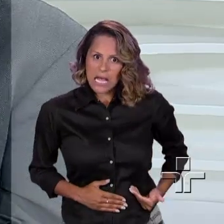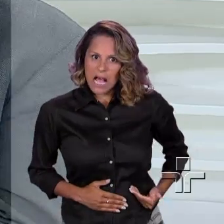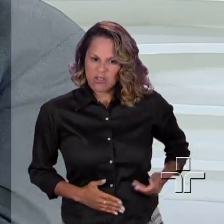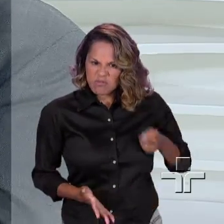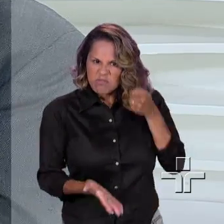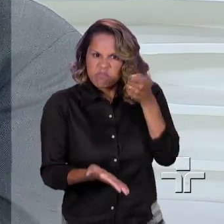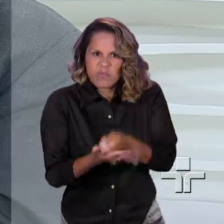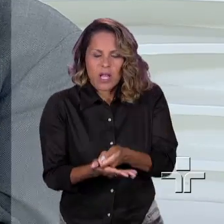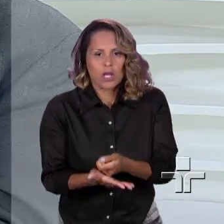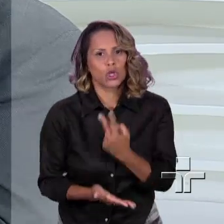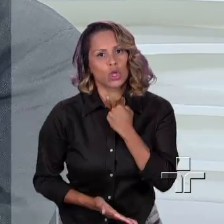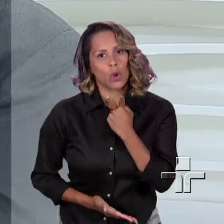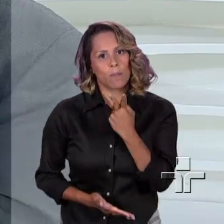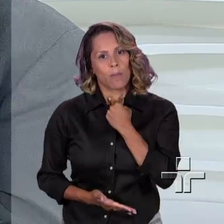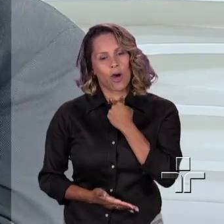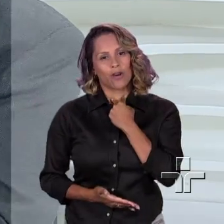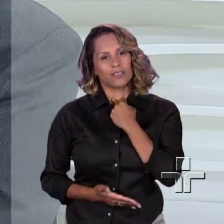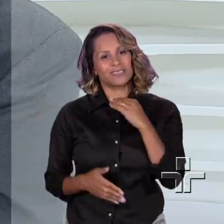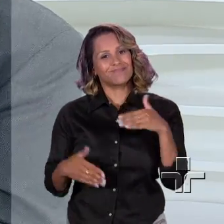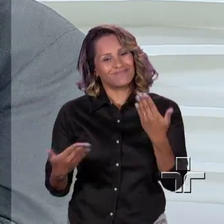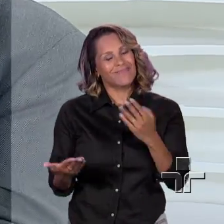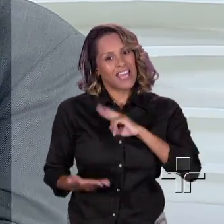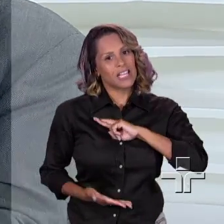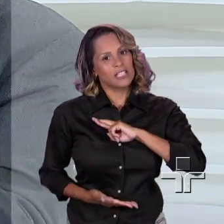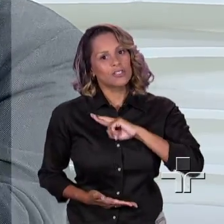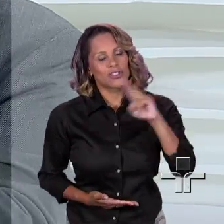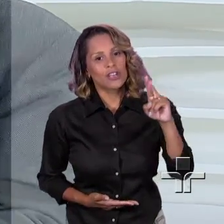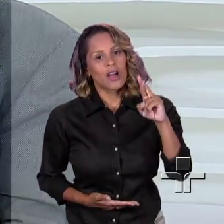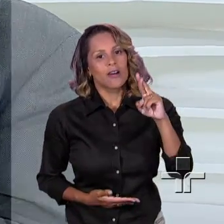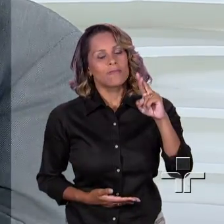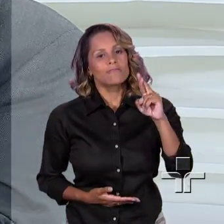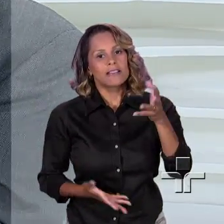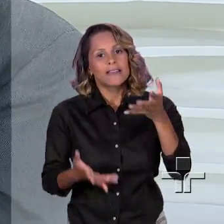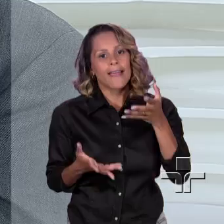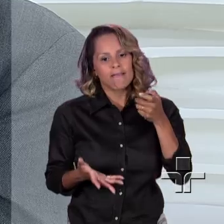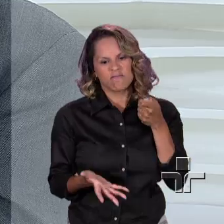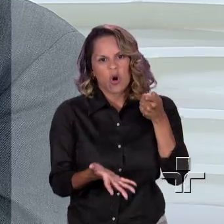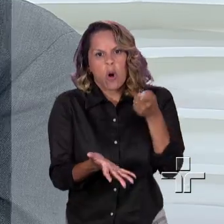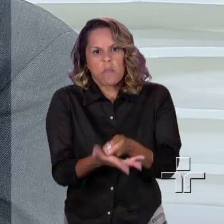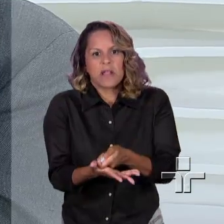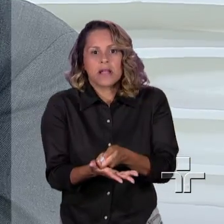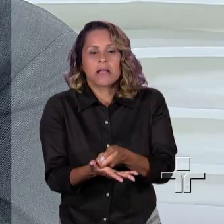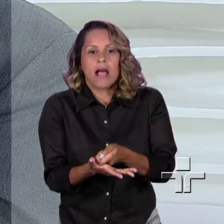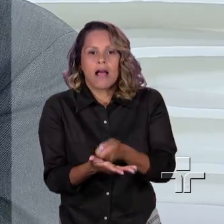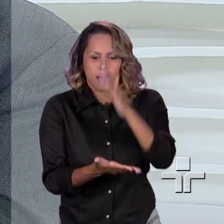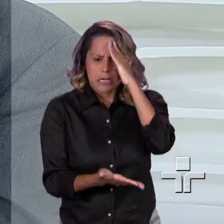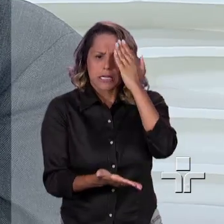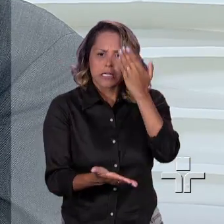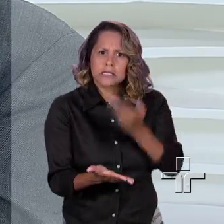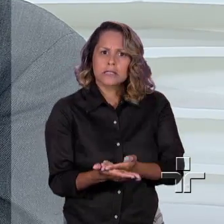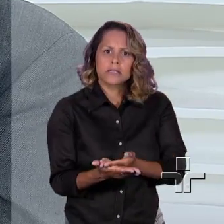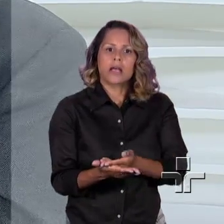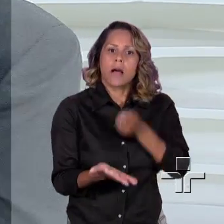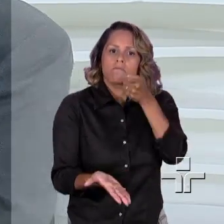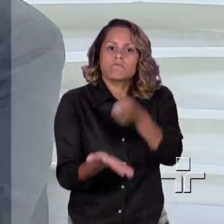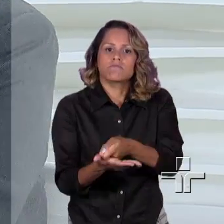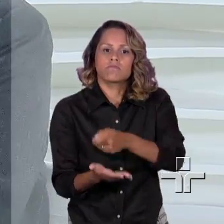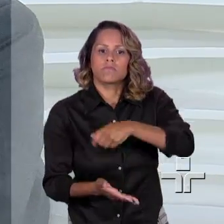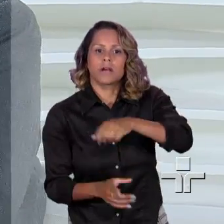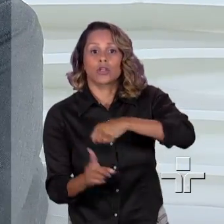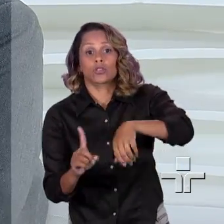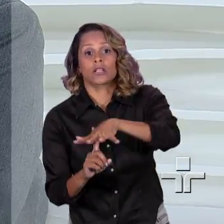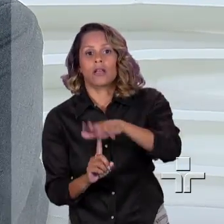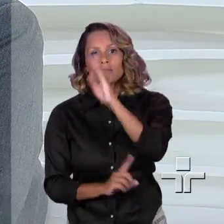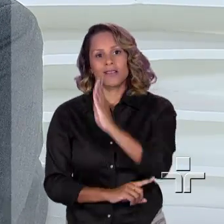E essas religiões, essas pessoas, essas figuras estão querendo impor as suas crenças religiosas na sociedade brasileira, como estão